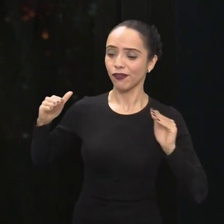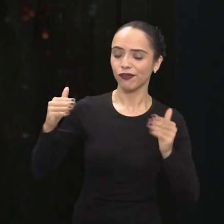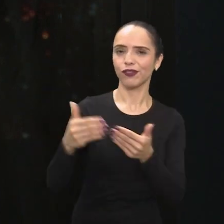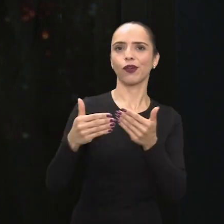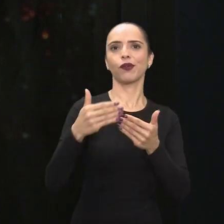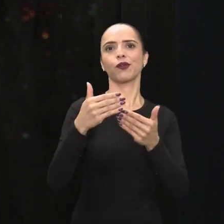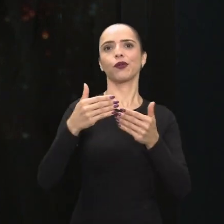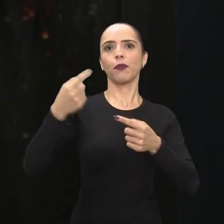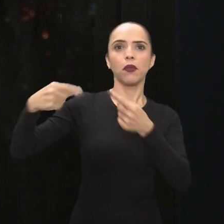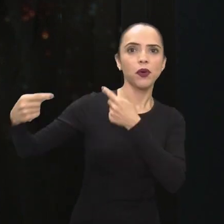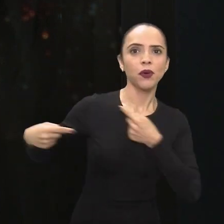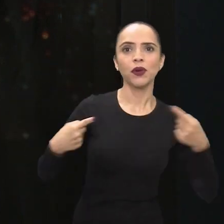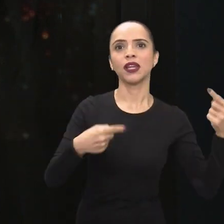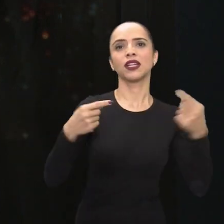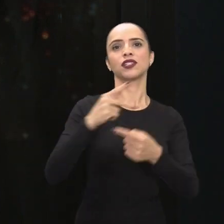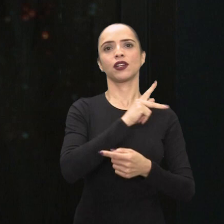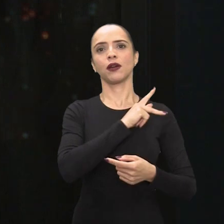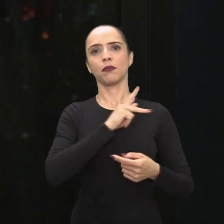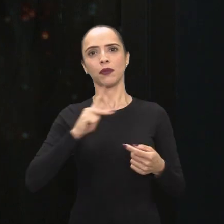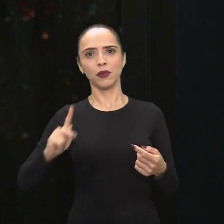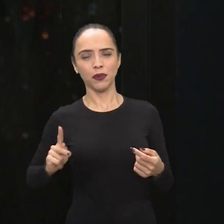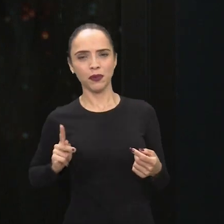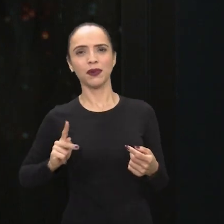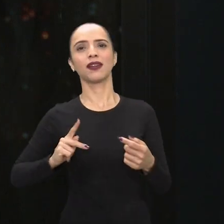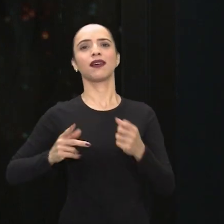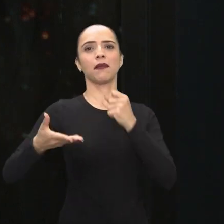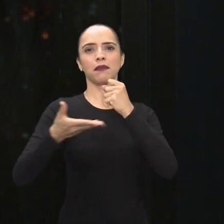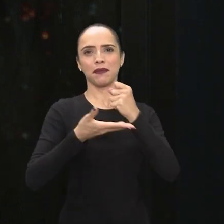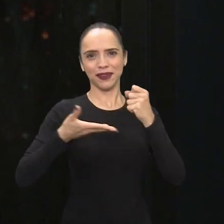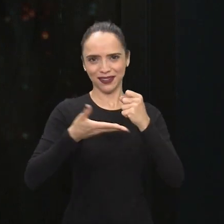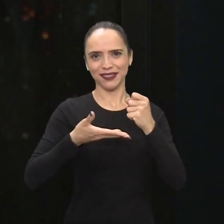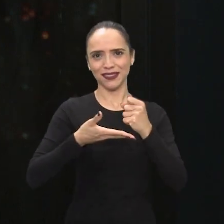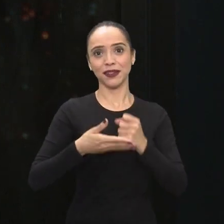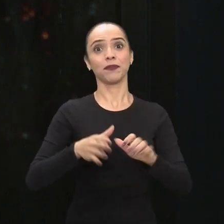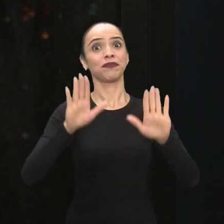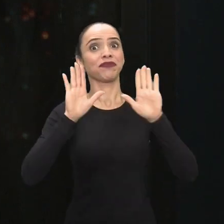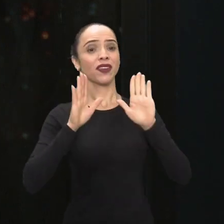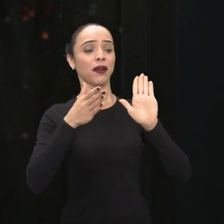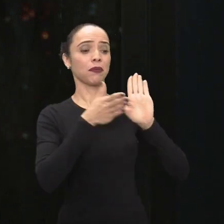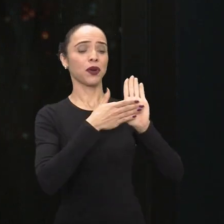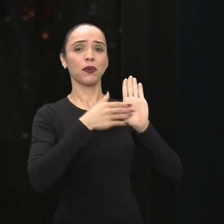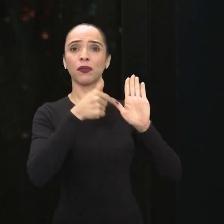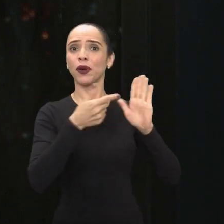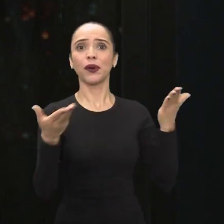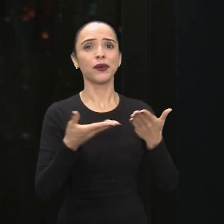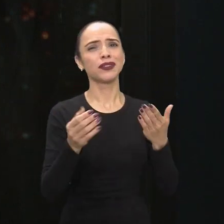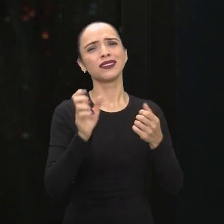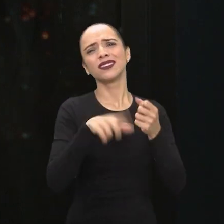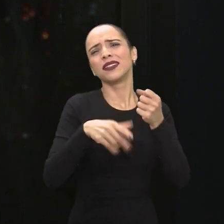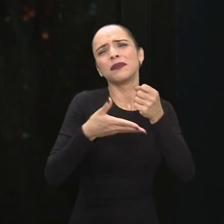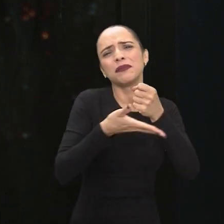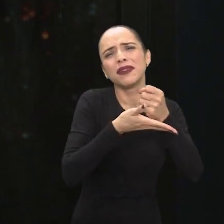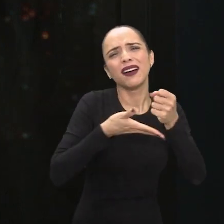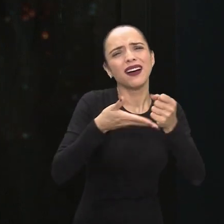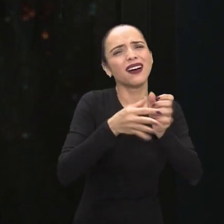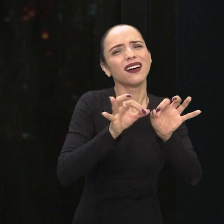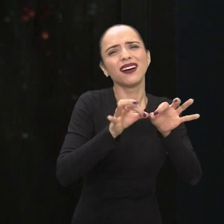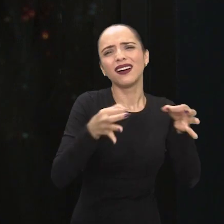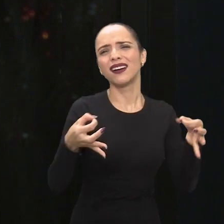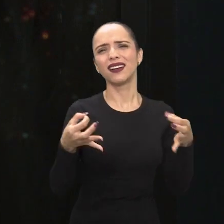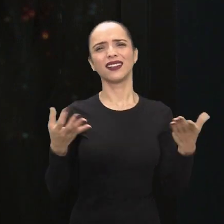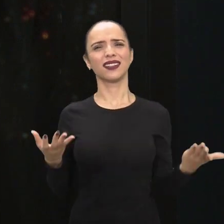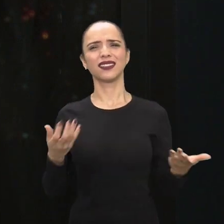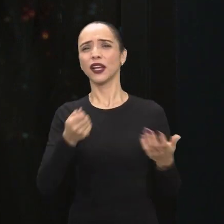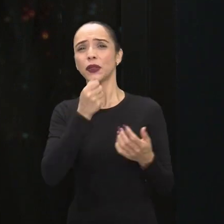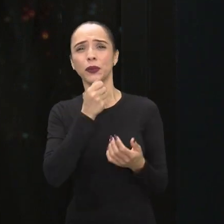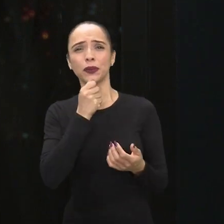básica para aquela área né mas as propostas no geral também tem bastante genéricas né e sem qualquer encaminhamento